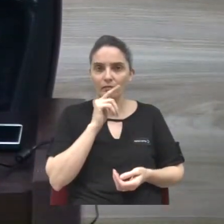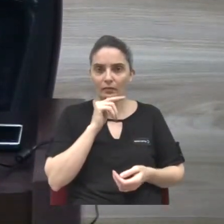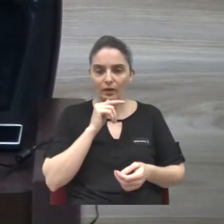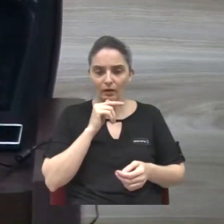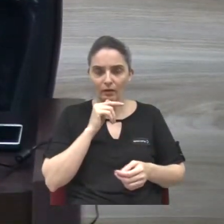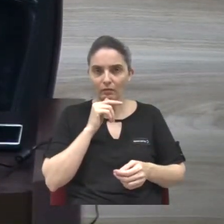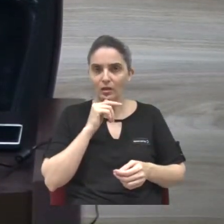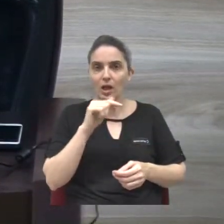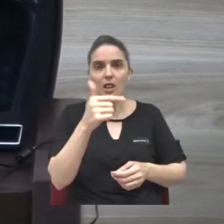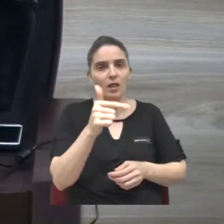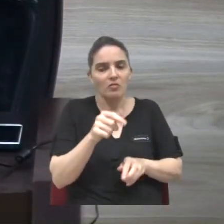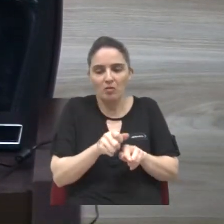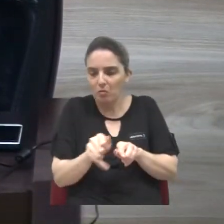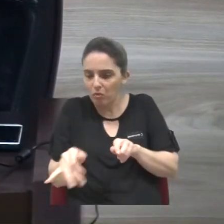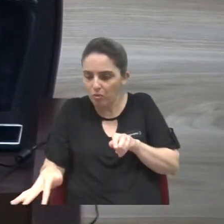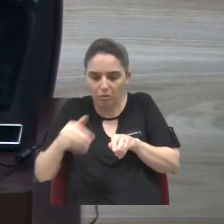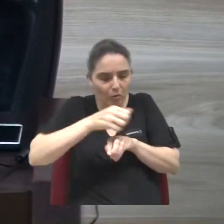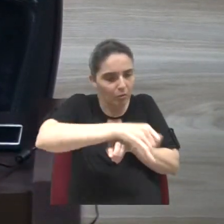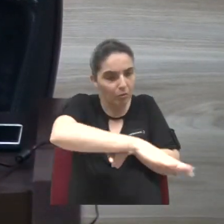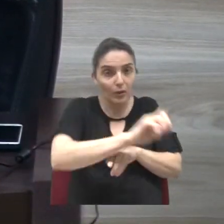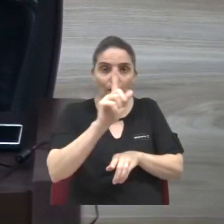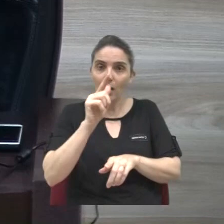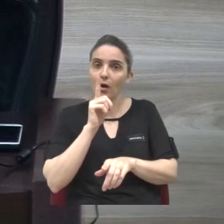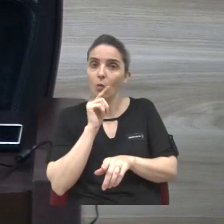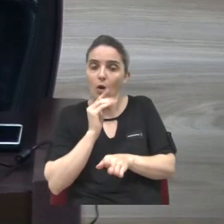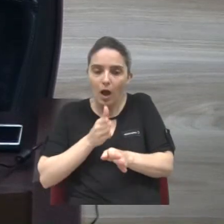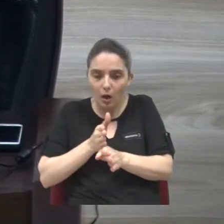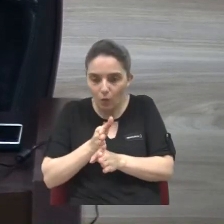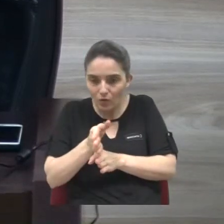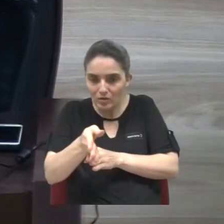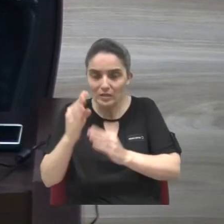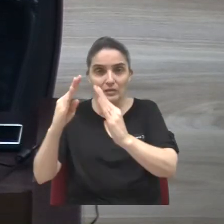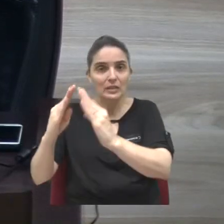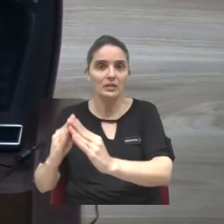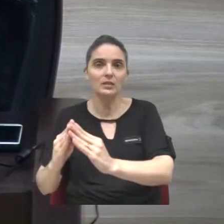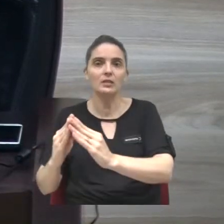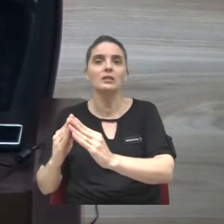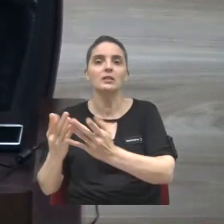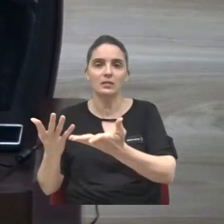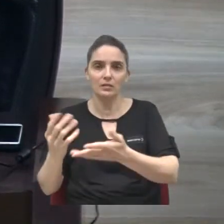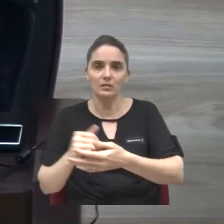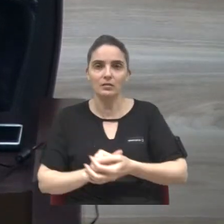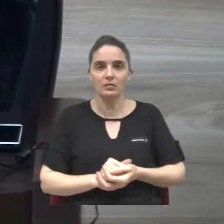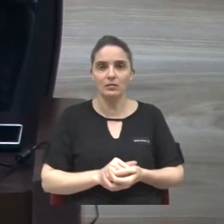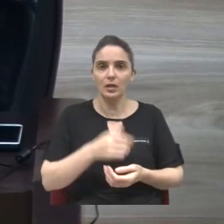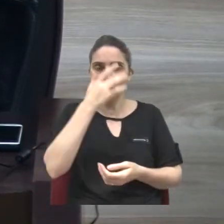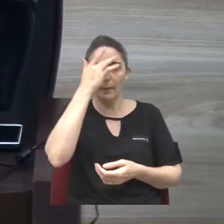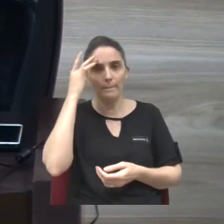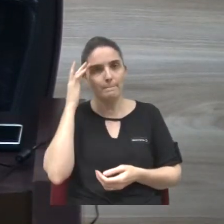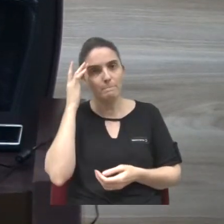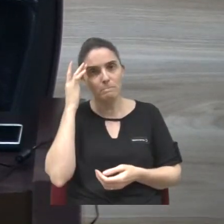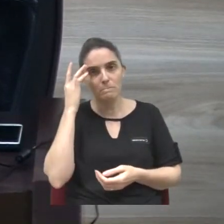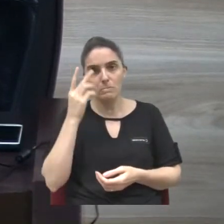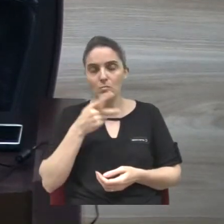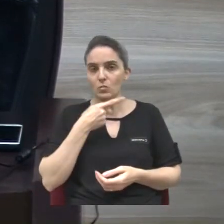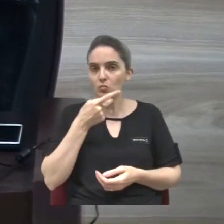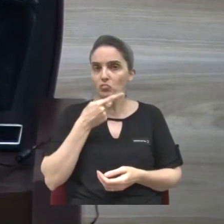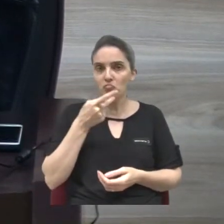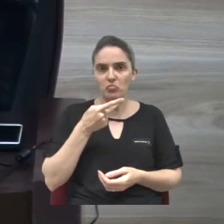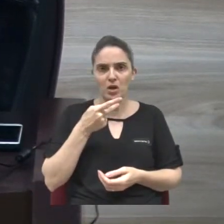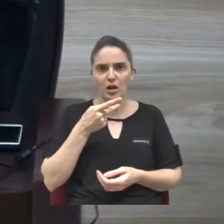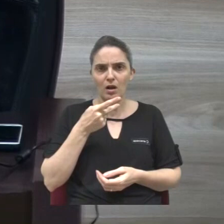ou perda interna, bem como o usuário alega não ter feito uso daquela quantidade de